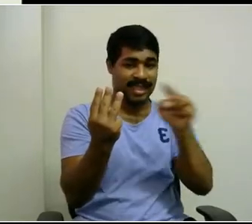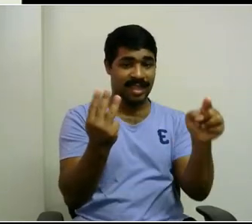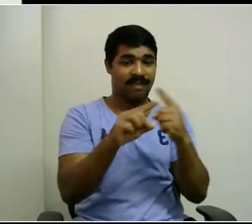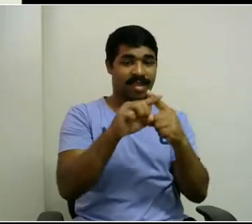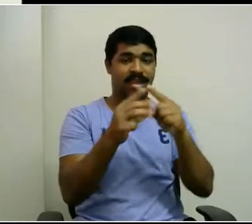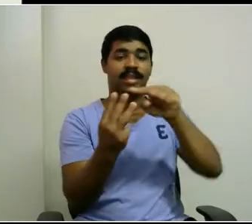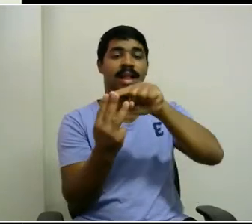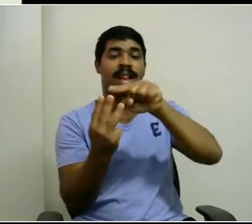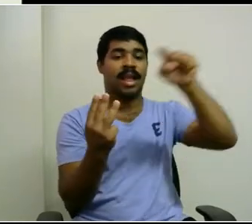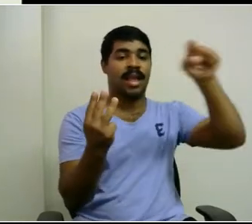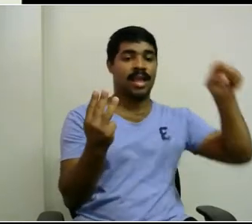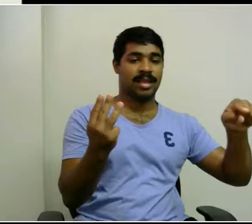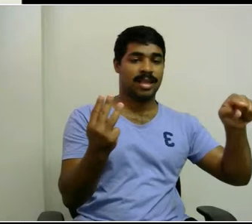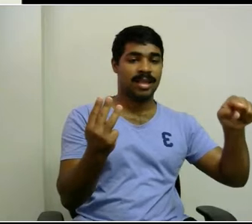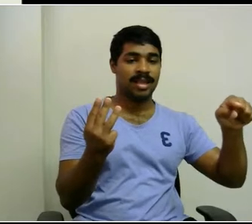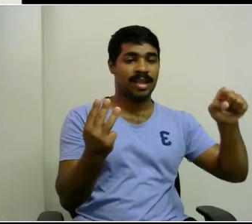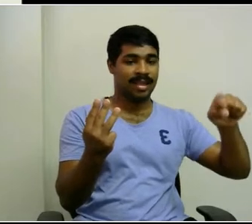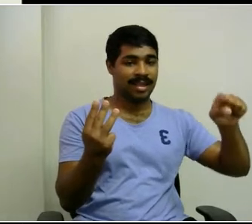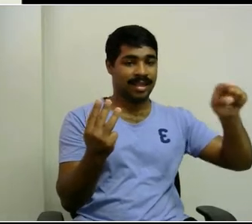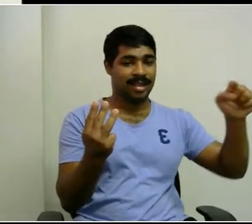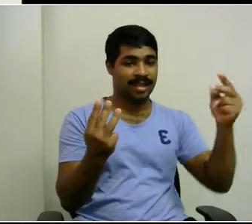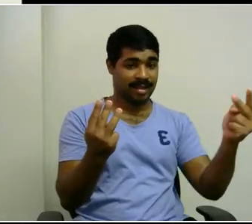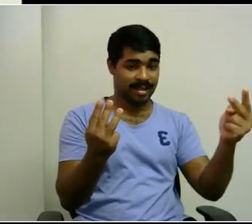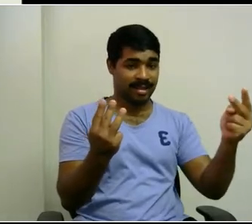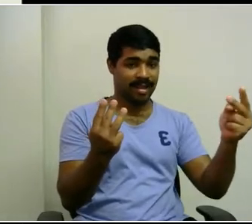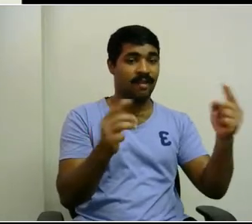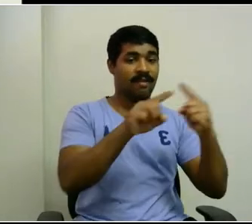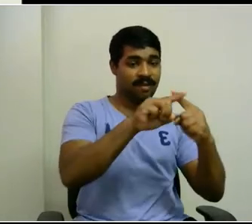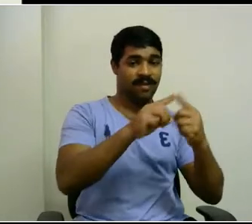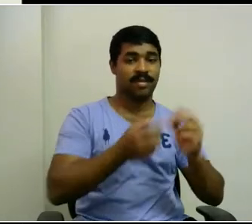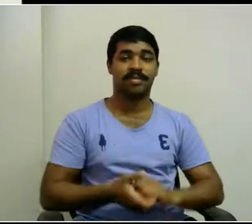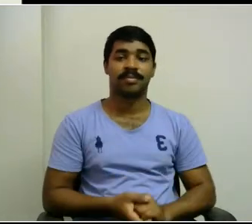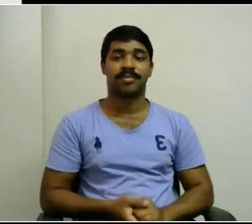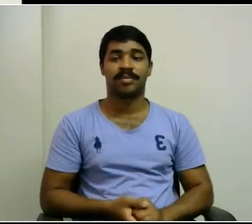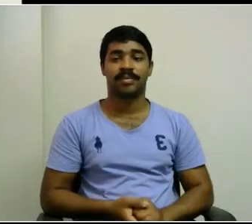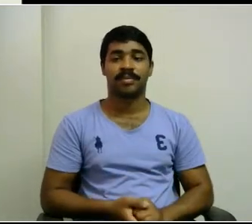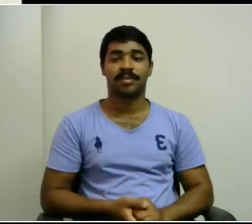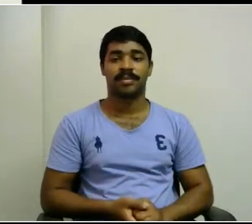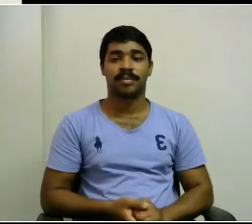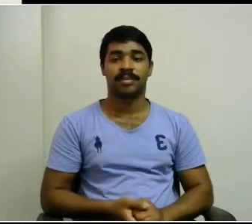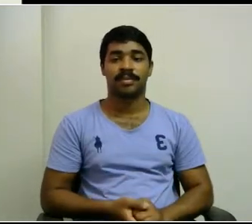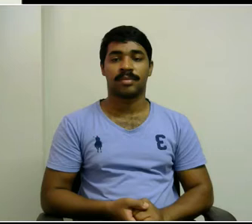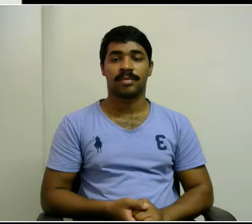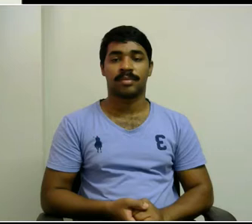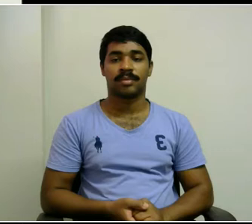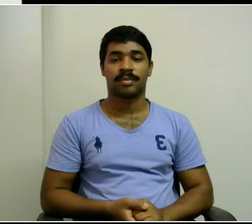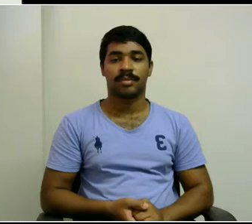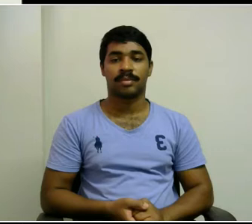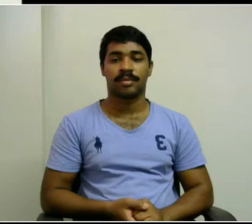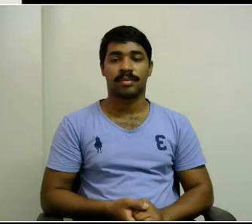Menos 3 vezes raiz de 2 ficaria menos 3 raiz de 2.